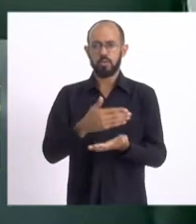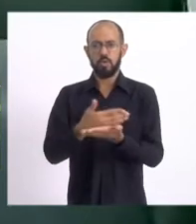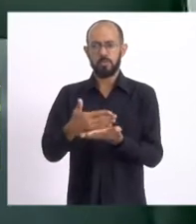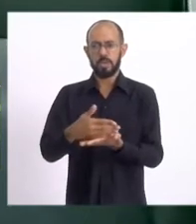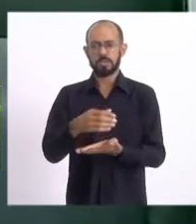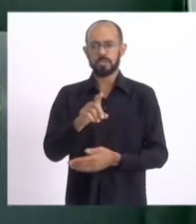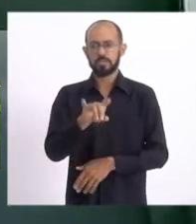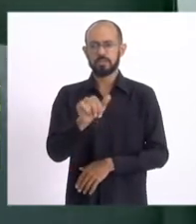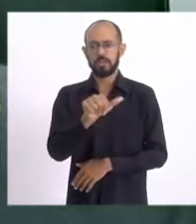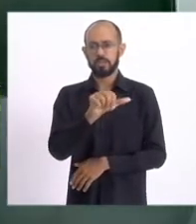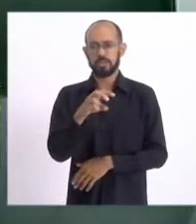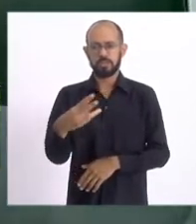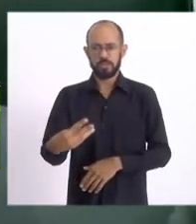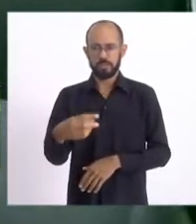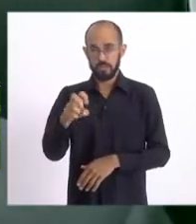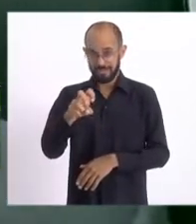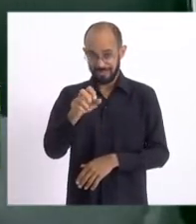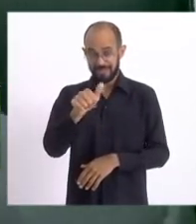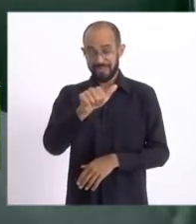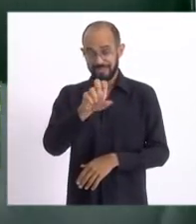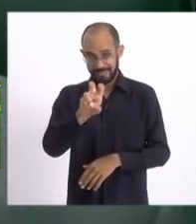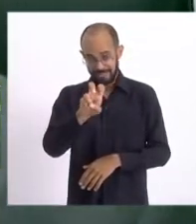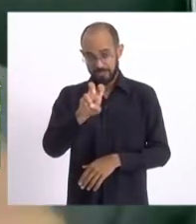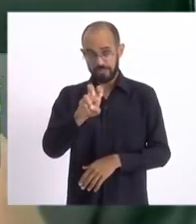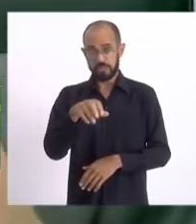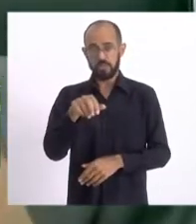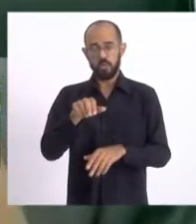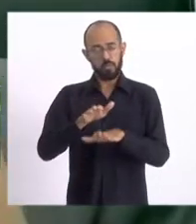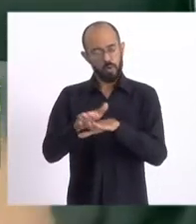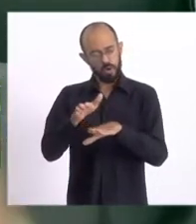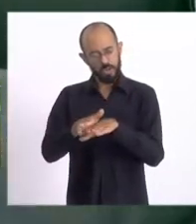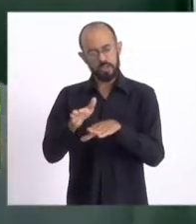como orientado pelo presidente.